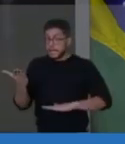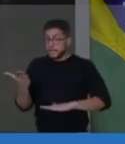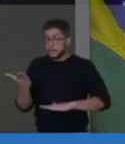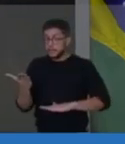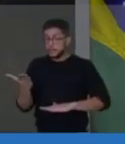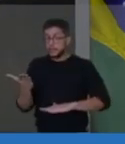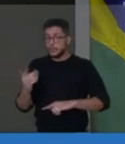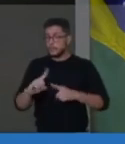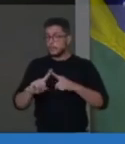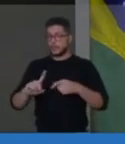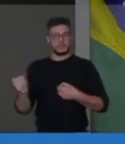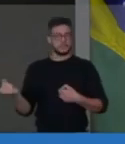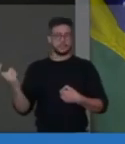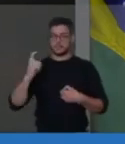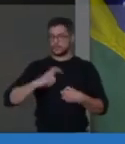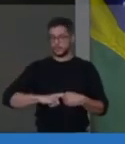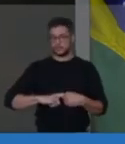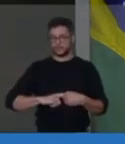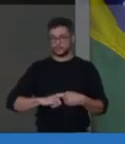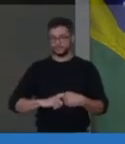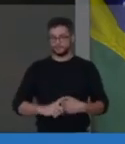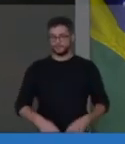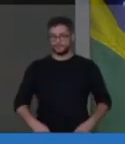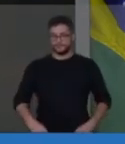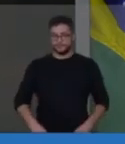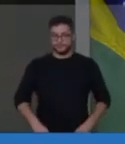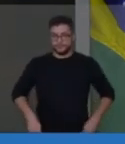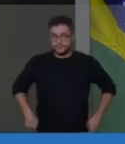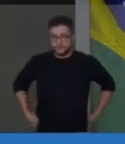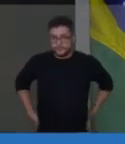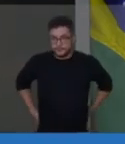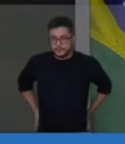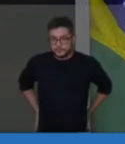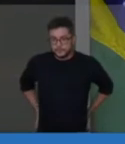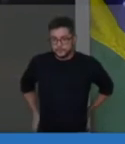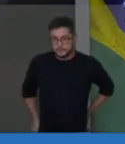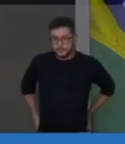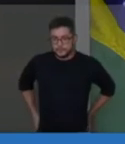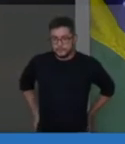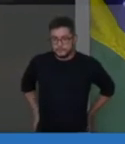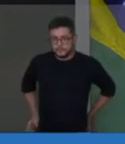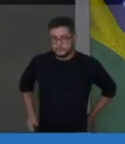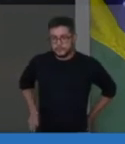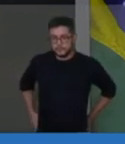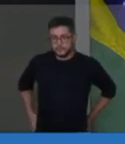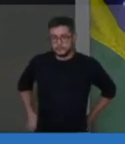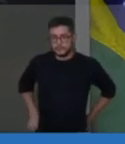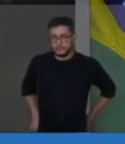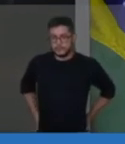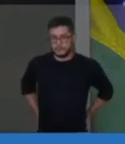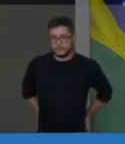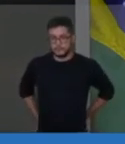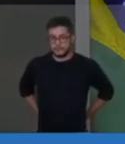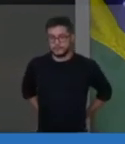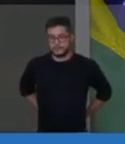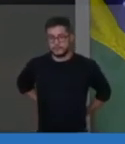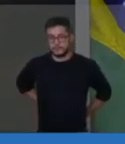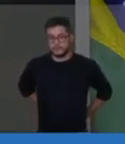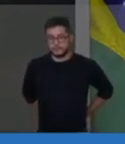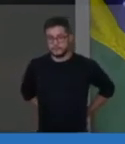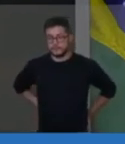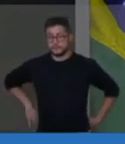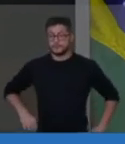retornaram ao sistema penal paulista. A saidinha dos feriados é algo que a sociedade não tolera mais.